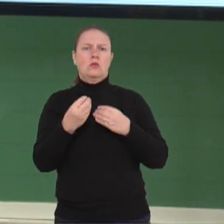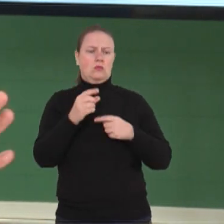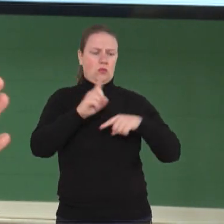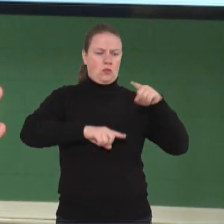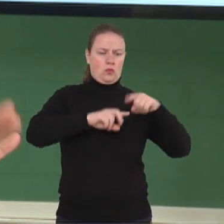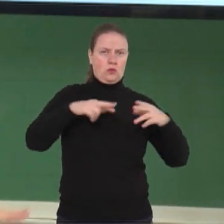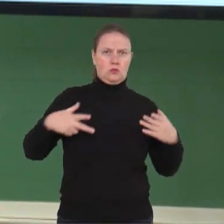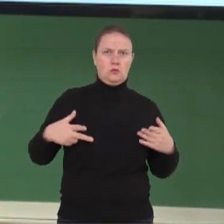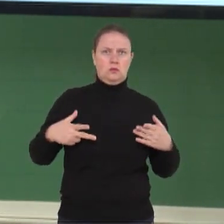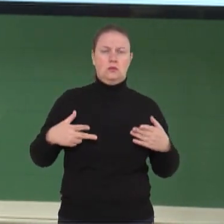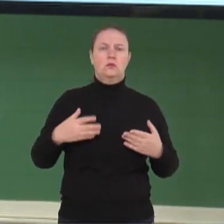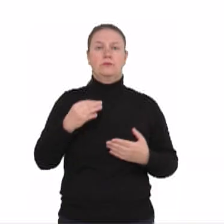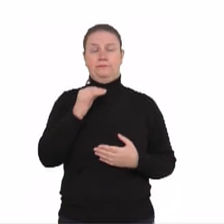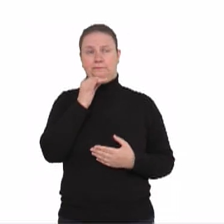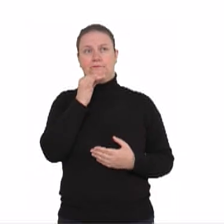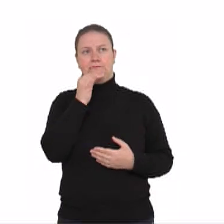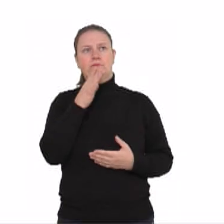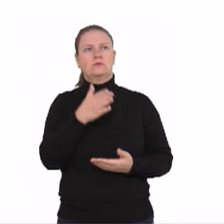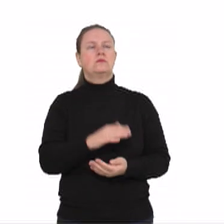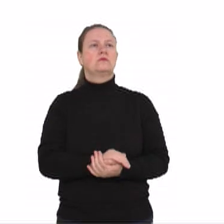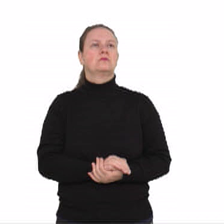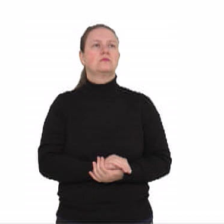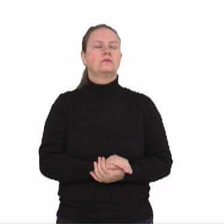objeto. Enfim, vamos ver isso.